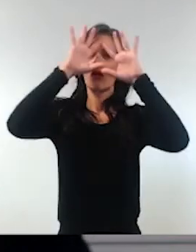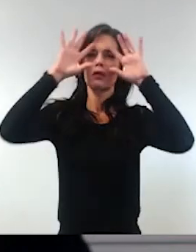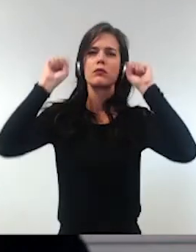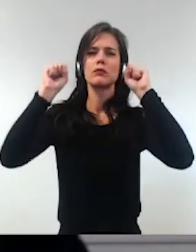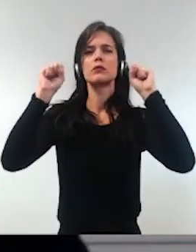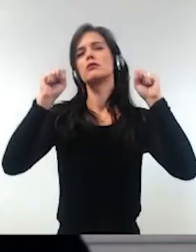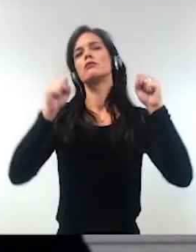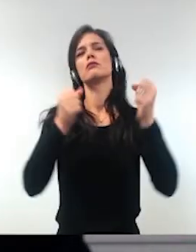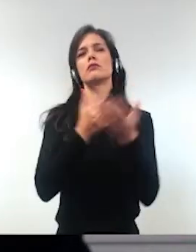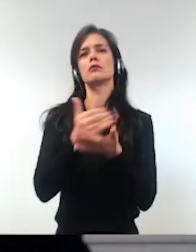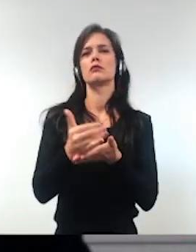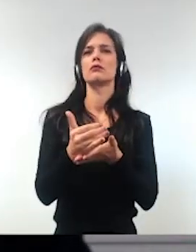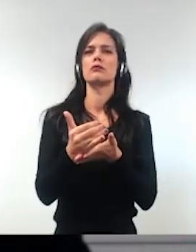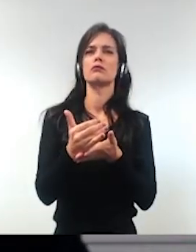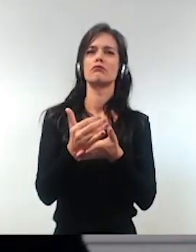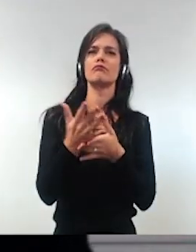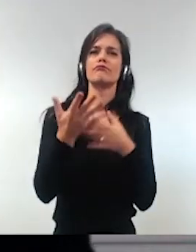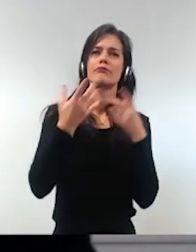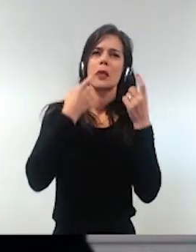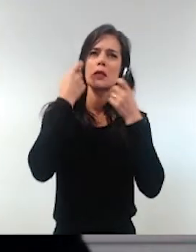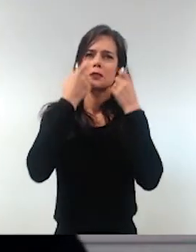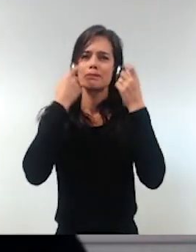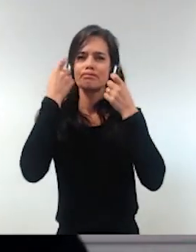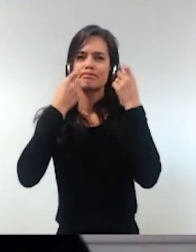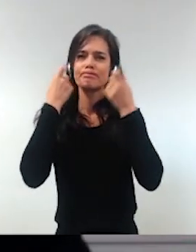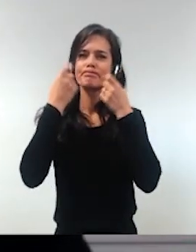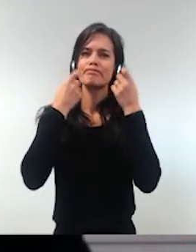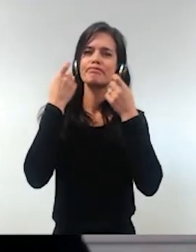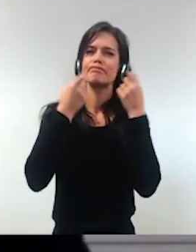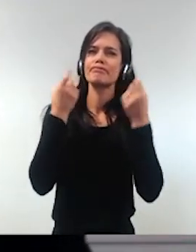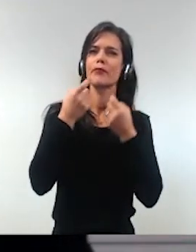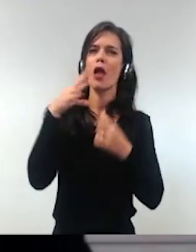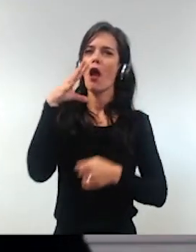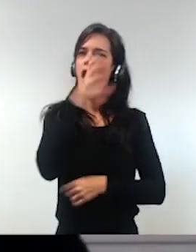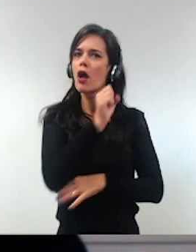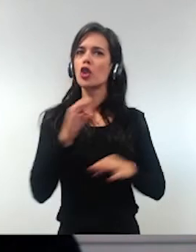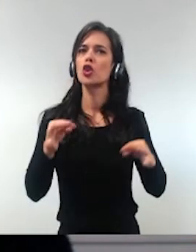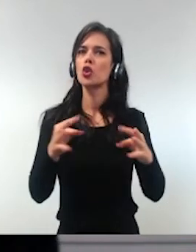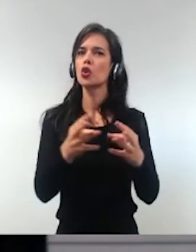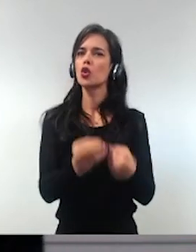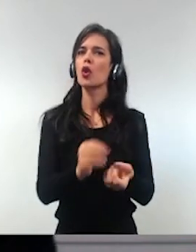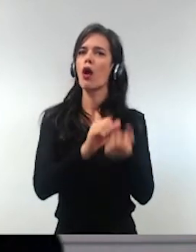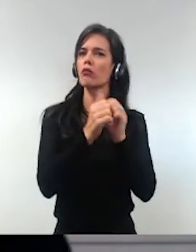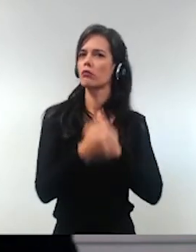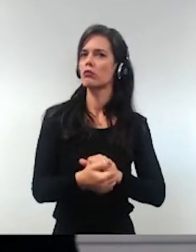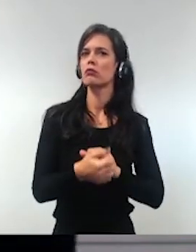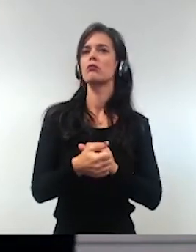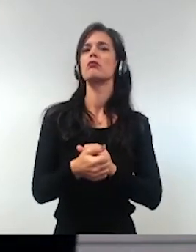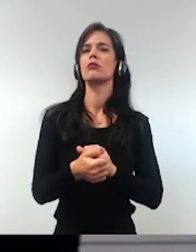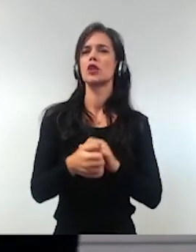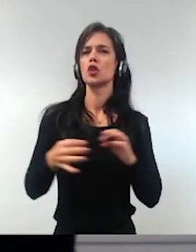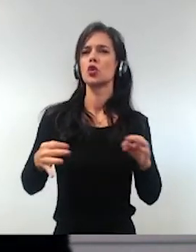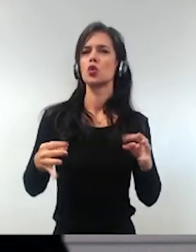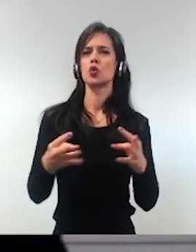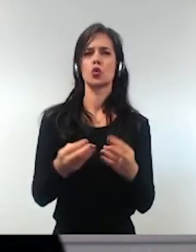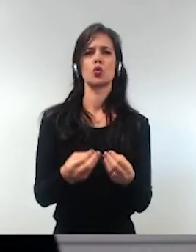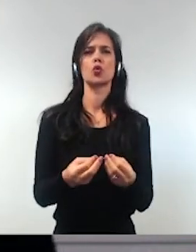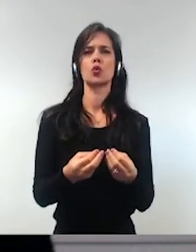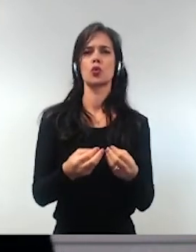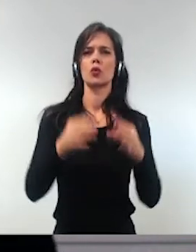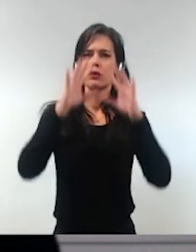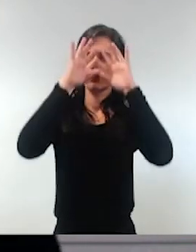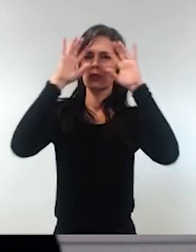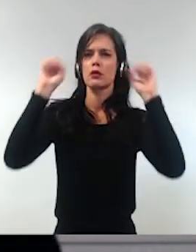começaram a se preocupar com isso. Rapidamente, todos eles se adaptaram. Rapidamente, os